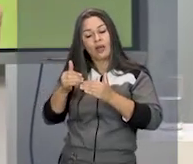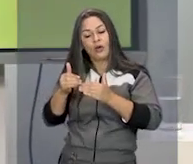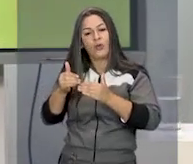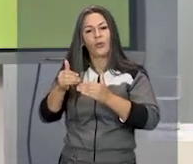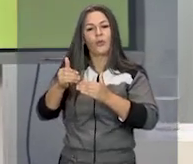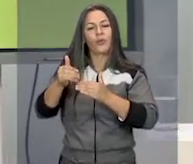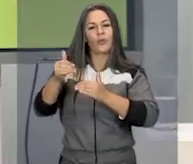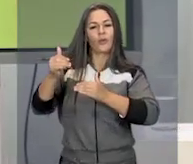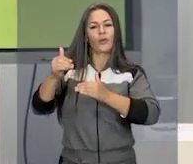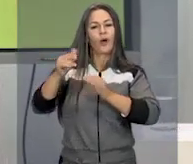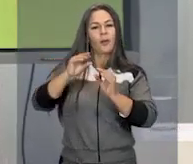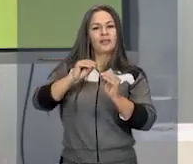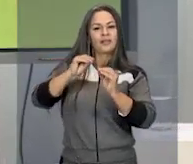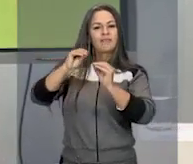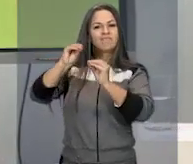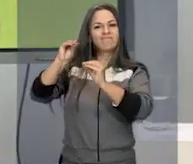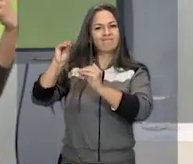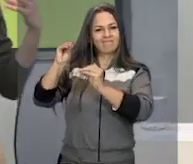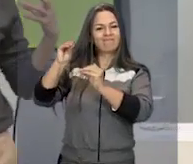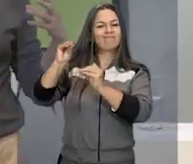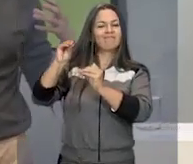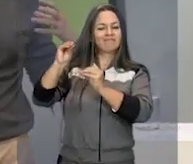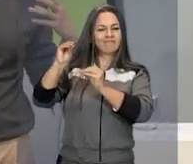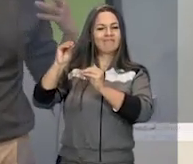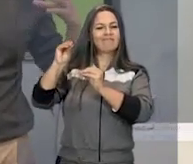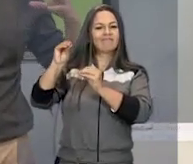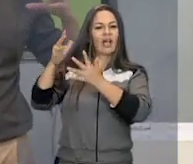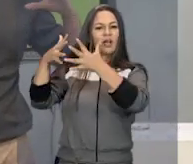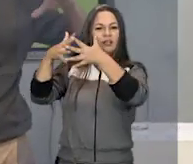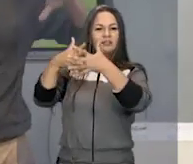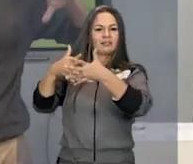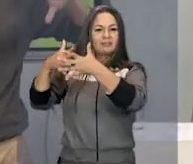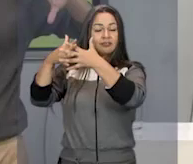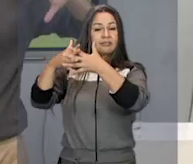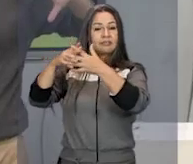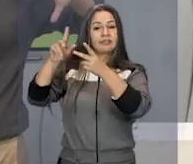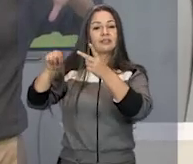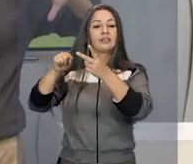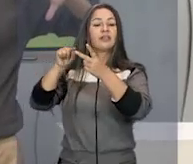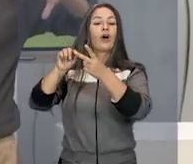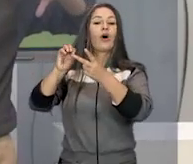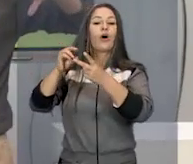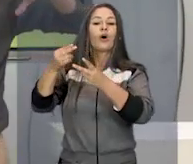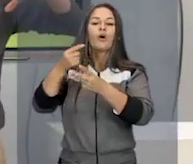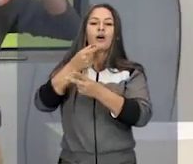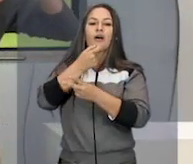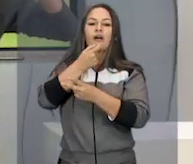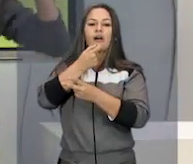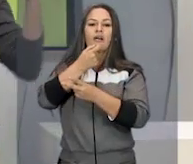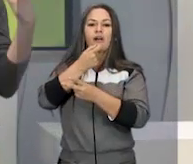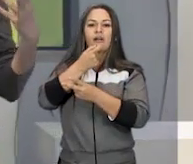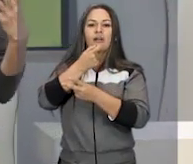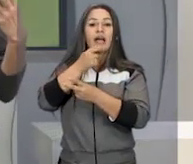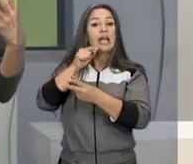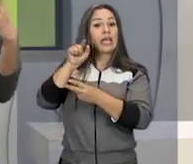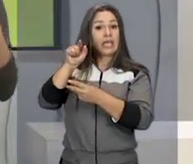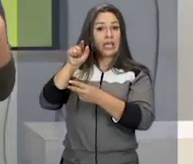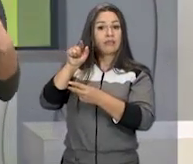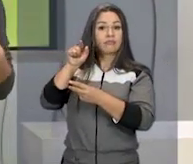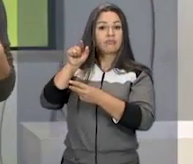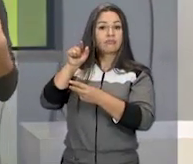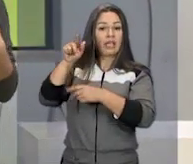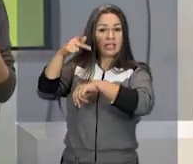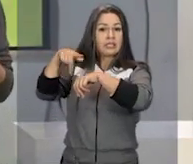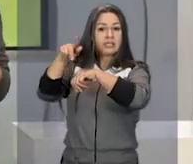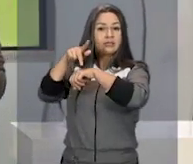para os Estados Unidos. E ambos as regiões são ali, estão próximas ao Oceano Atlântico